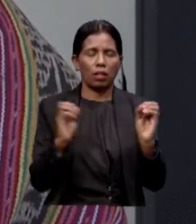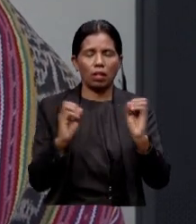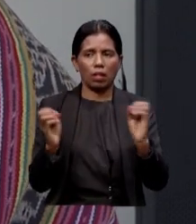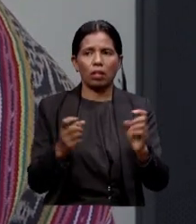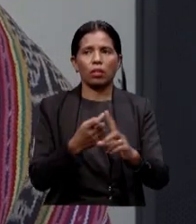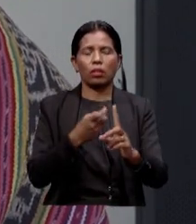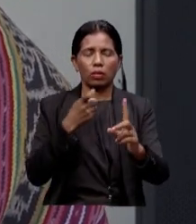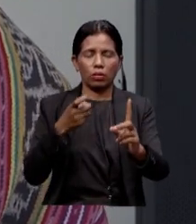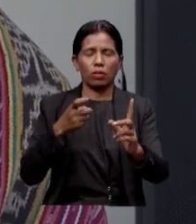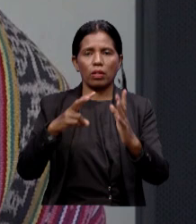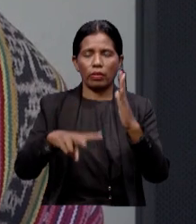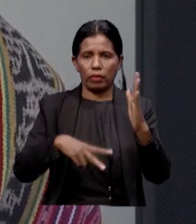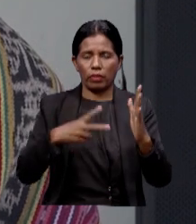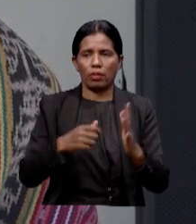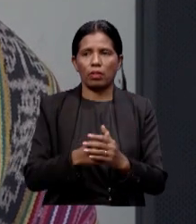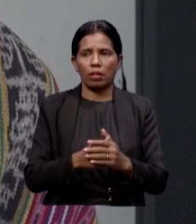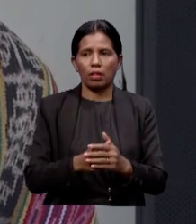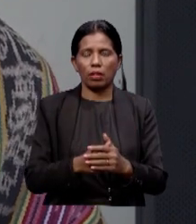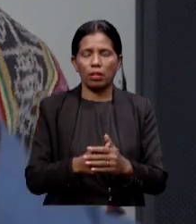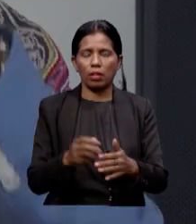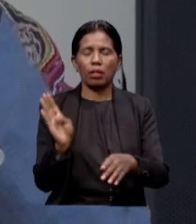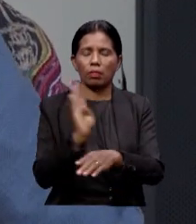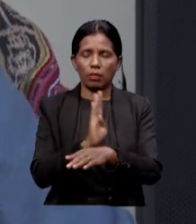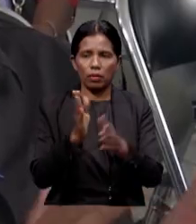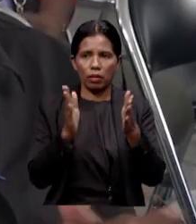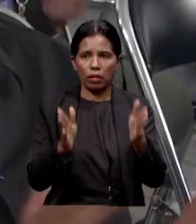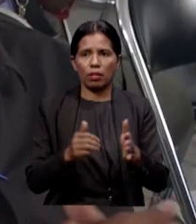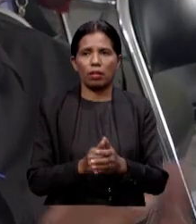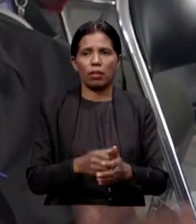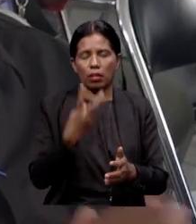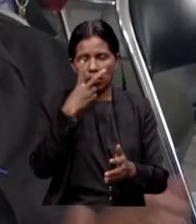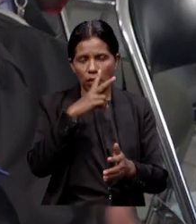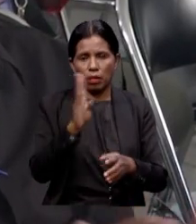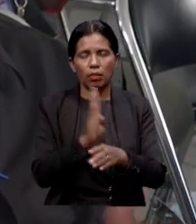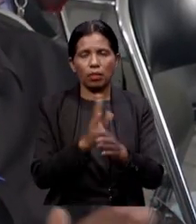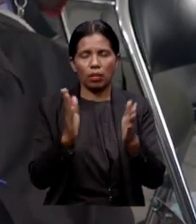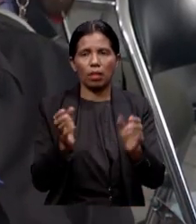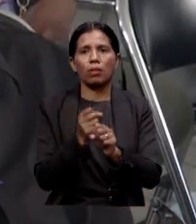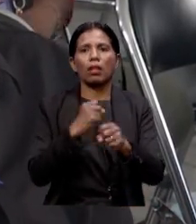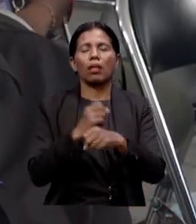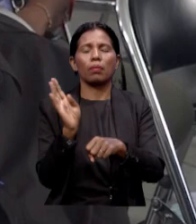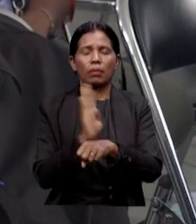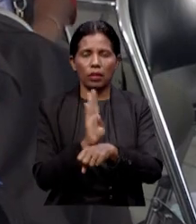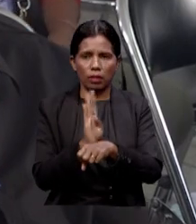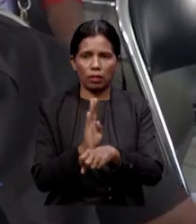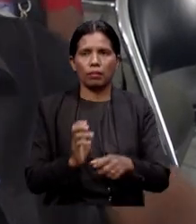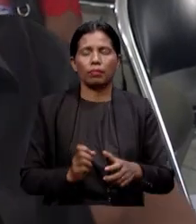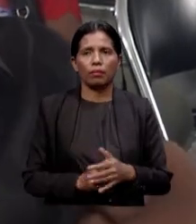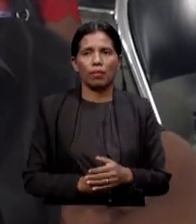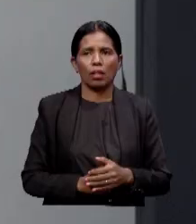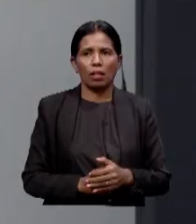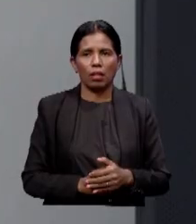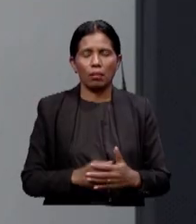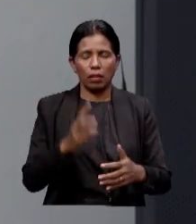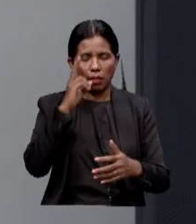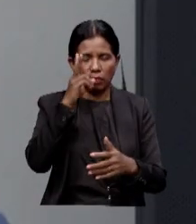filosofia no empresário. Empresário nem a filosofia nós comemos. Aproximação, negociação. Nem em seu rampo usar, como moto